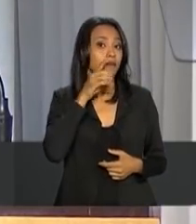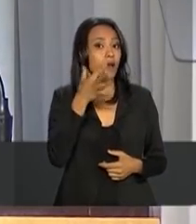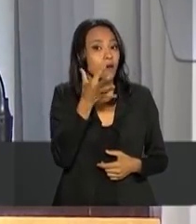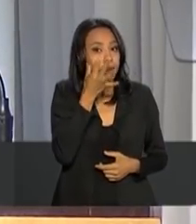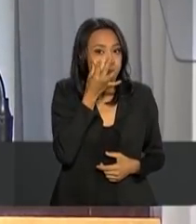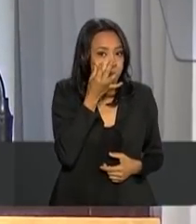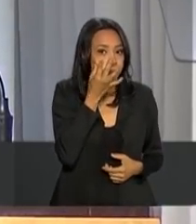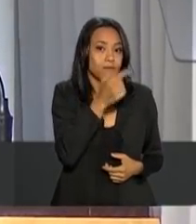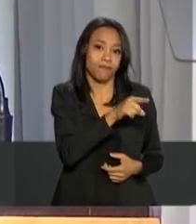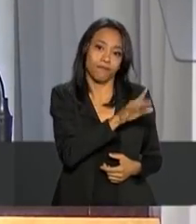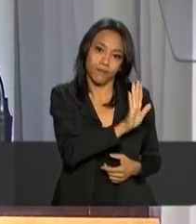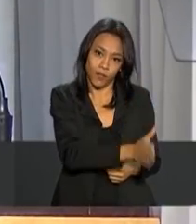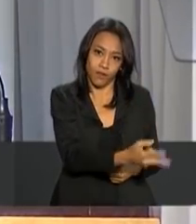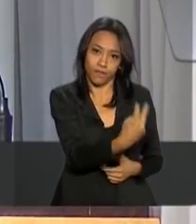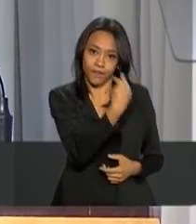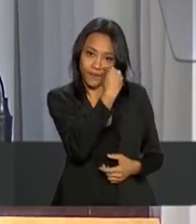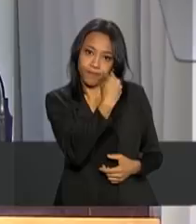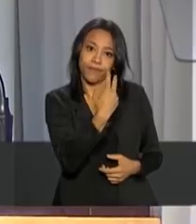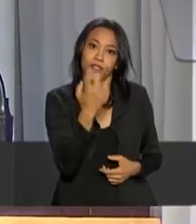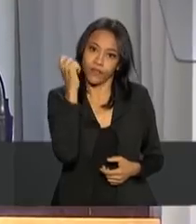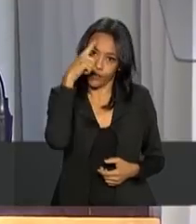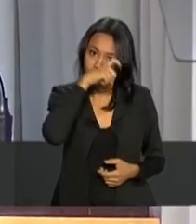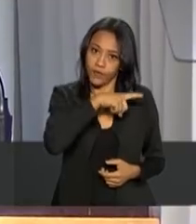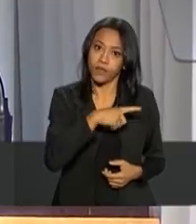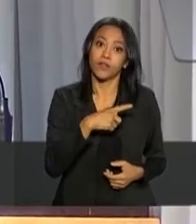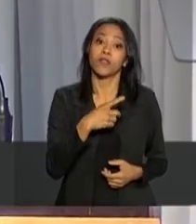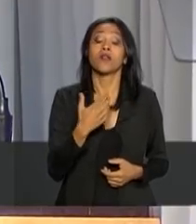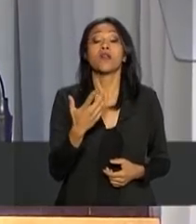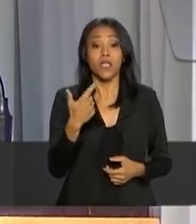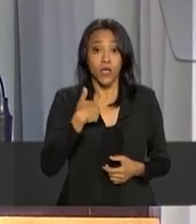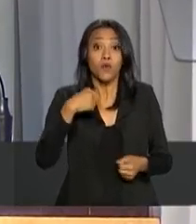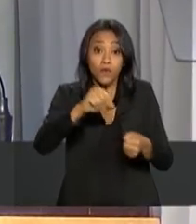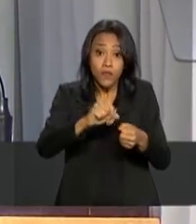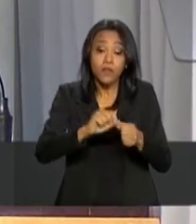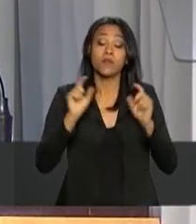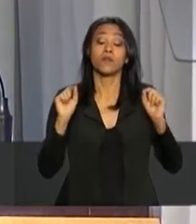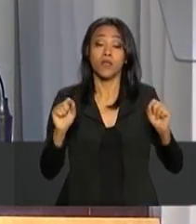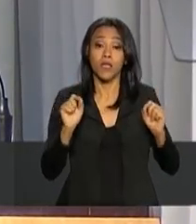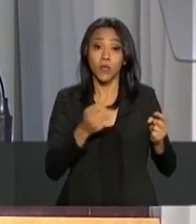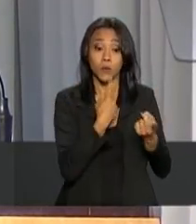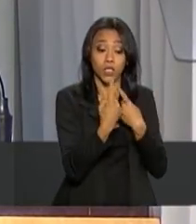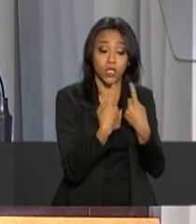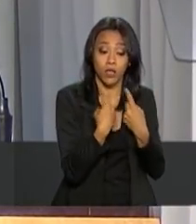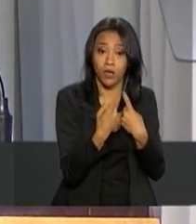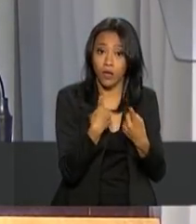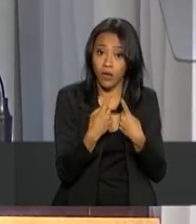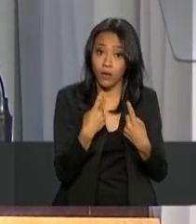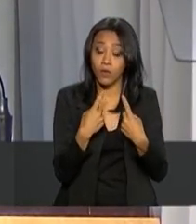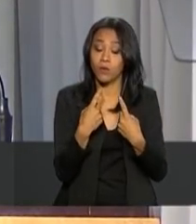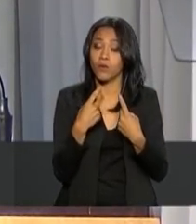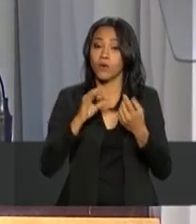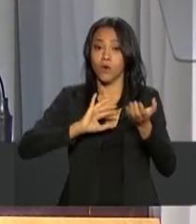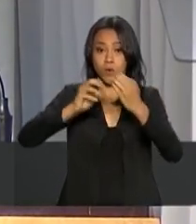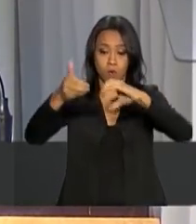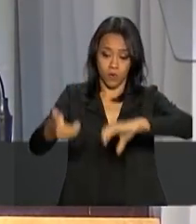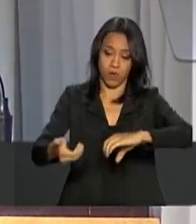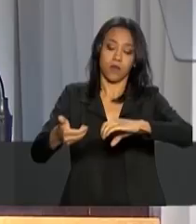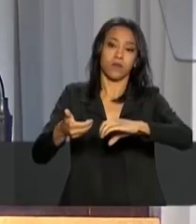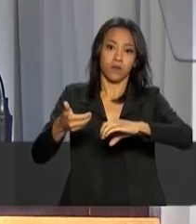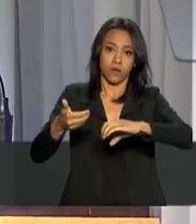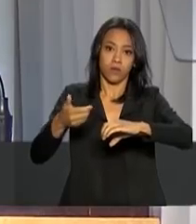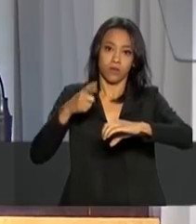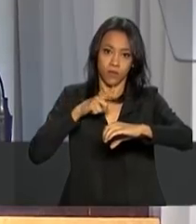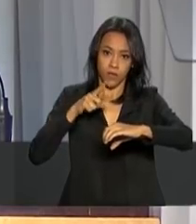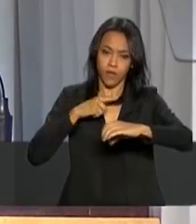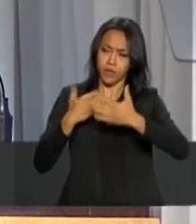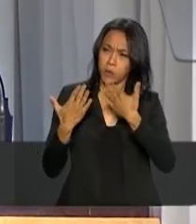confirmar, para testemunhar, a primeira coisa que fiz foi estabelecer um diálogo muito produtivo com o Congresso Nacional, na convicção